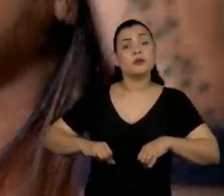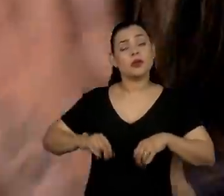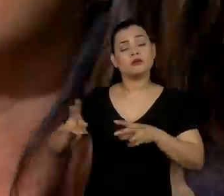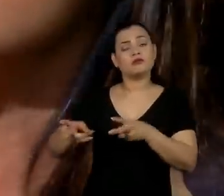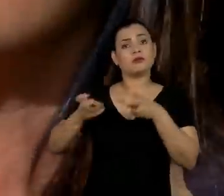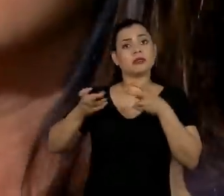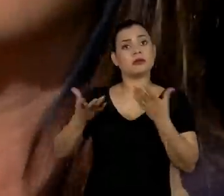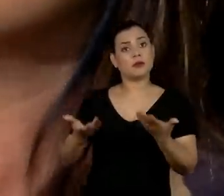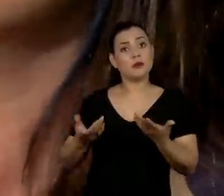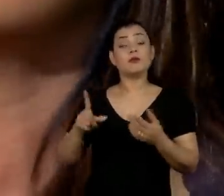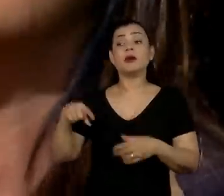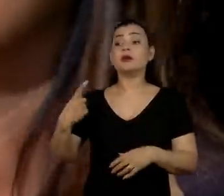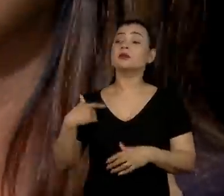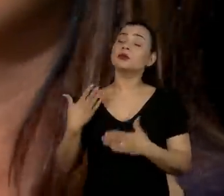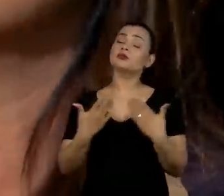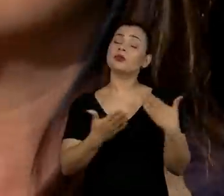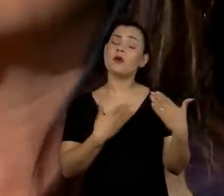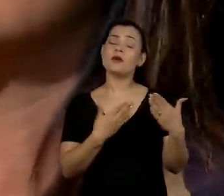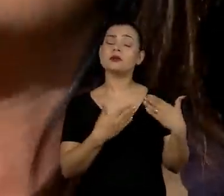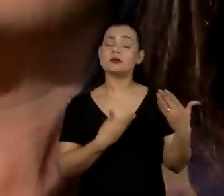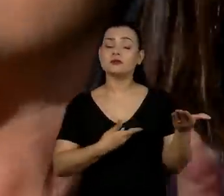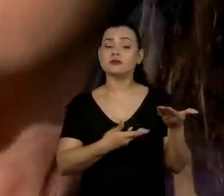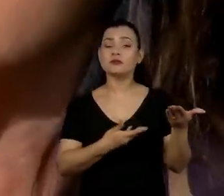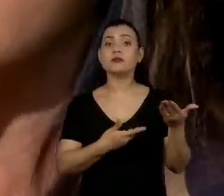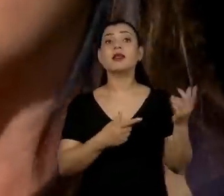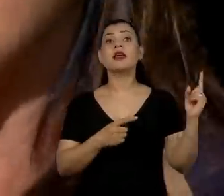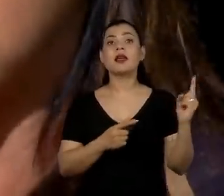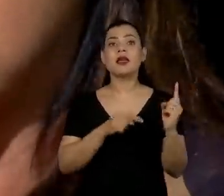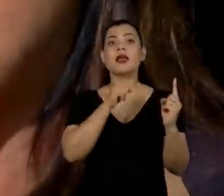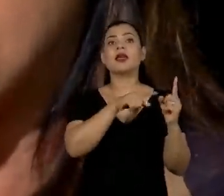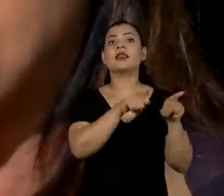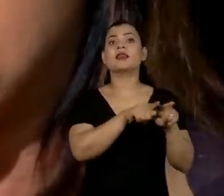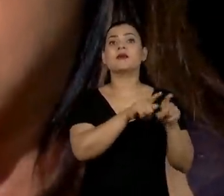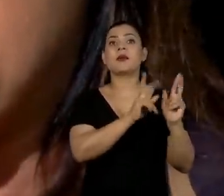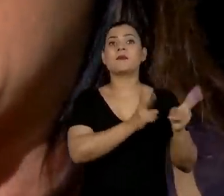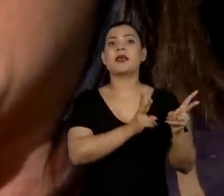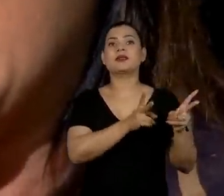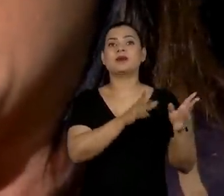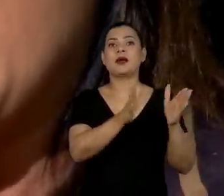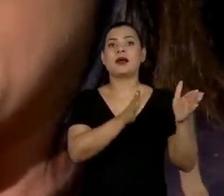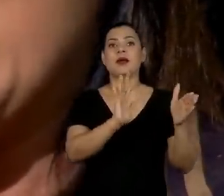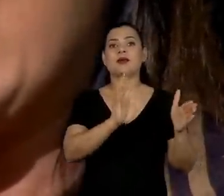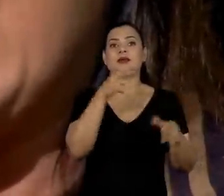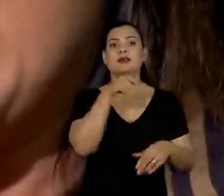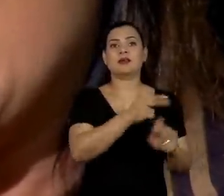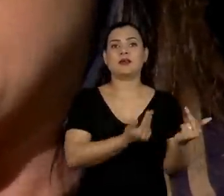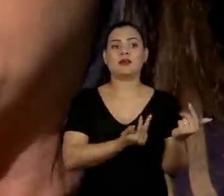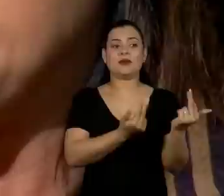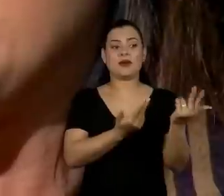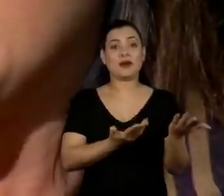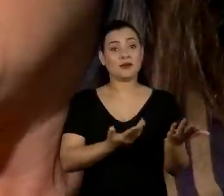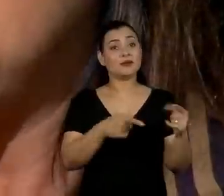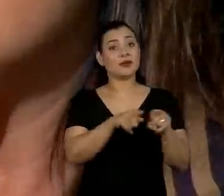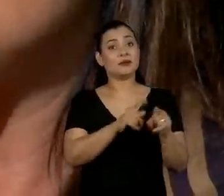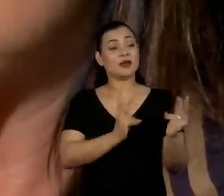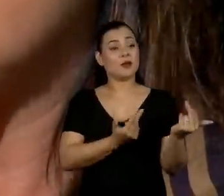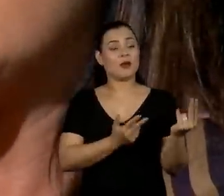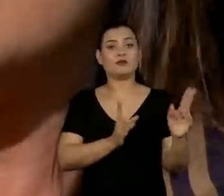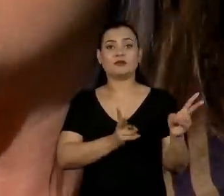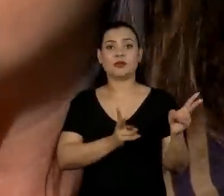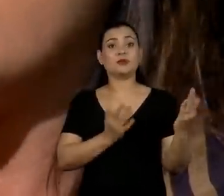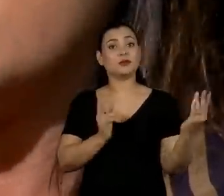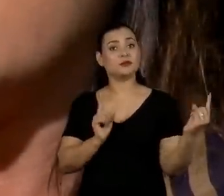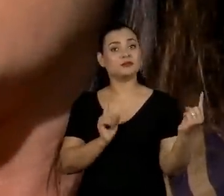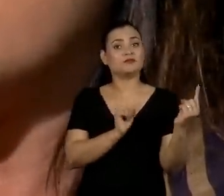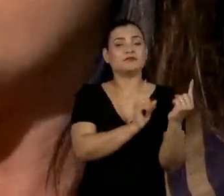e a gente conversando conversando ele também estava passando pela mesma coisa que eu e a gente